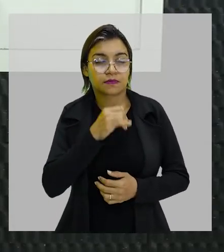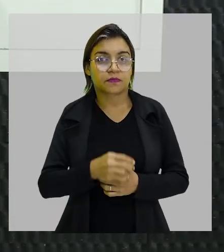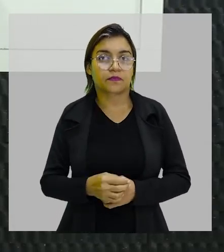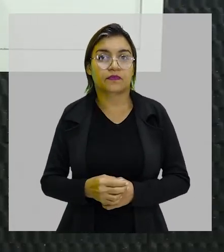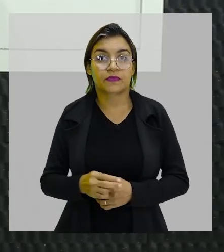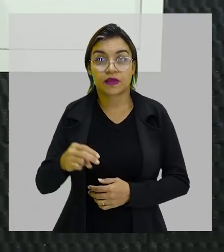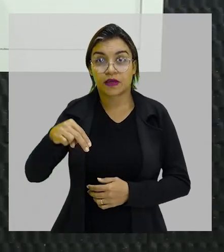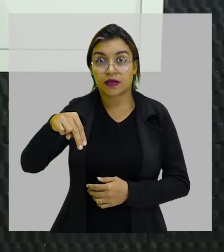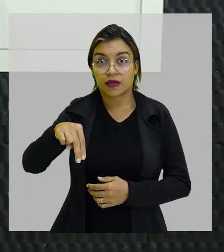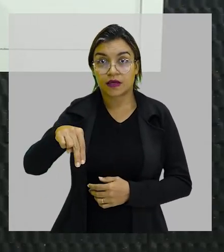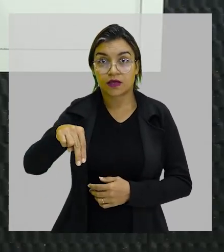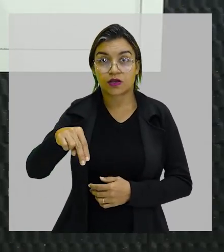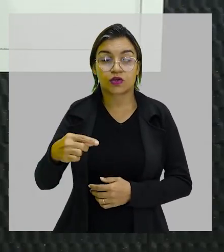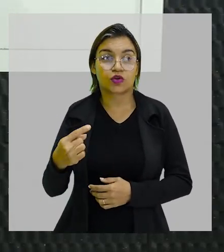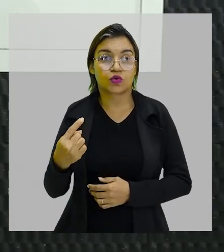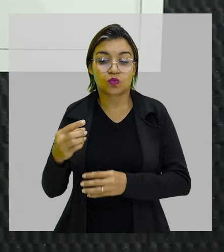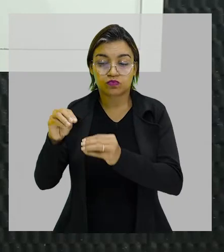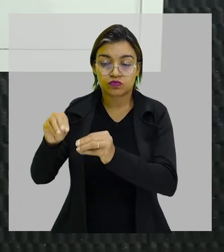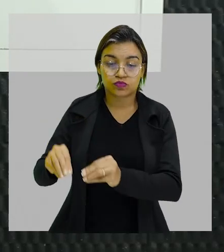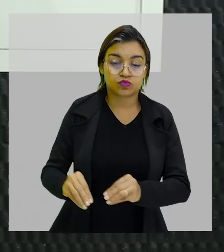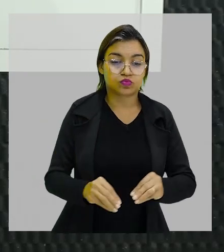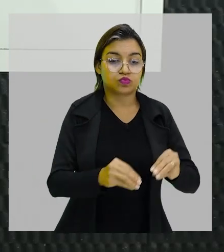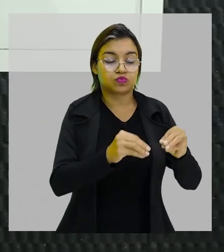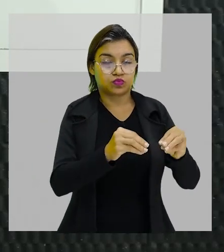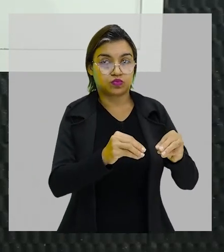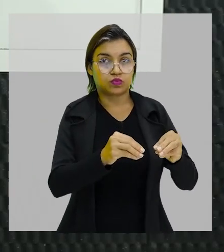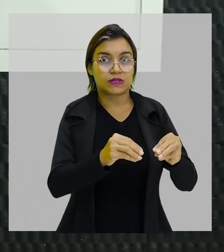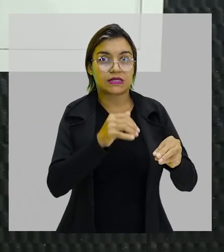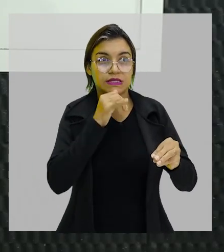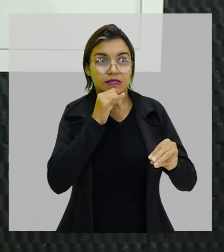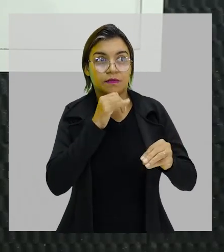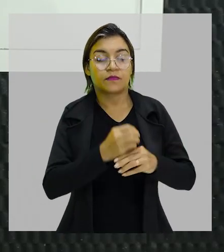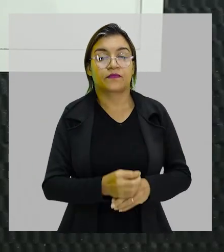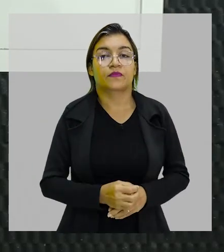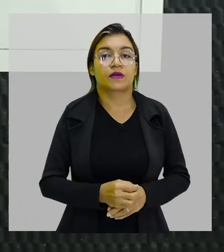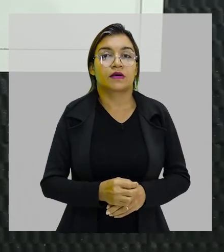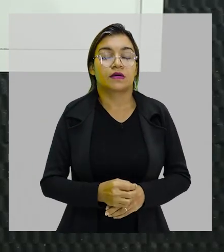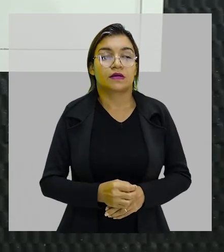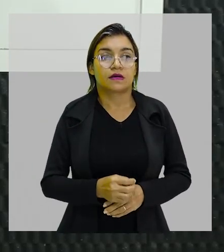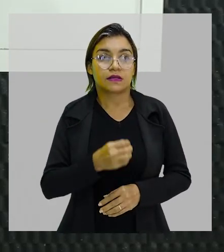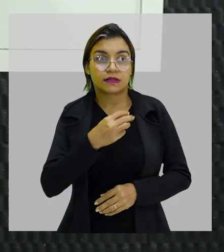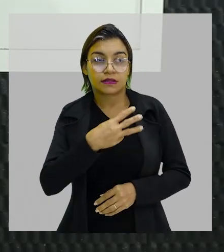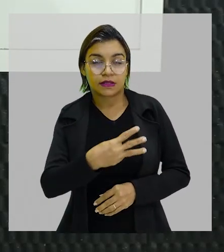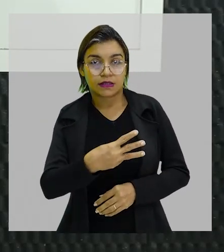N1 para lá, para o outro lado. Então vai ficar, ó, 3 sobre